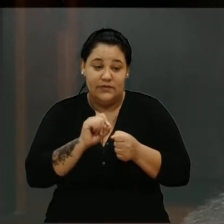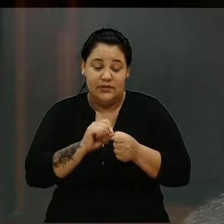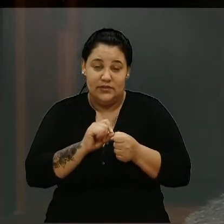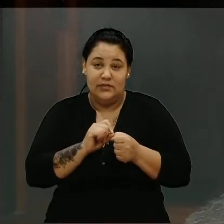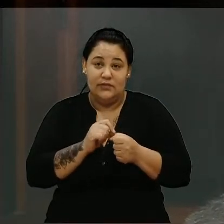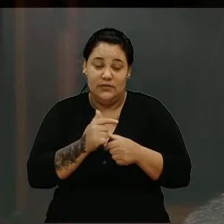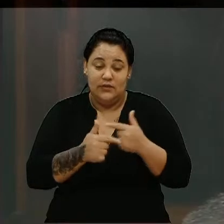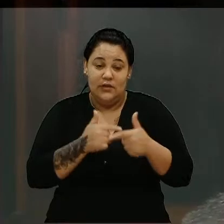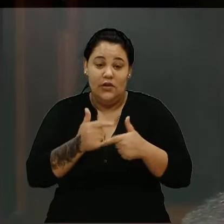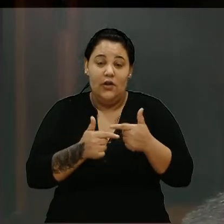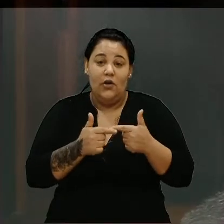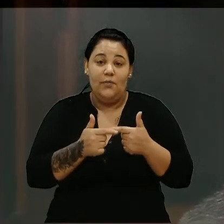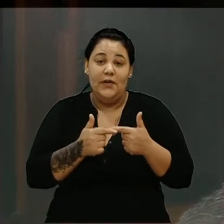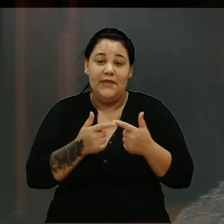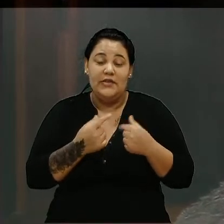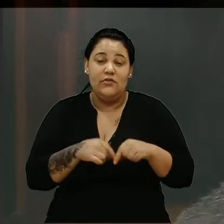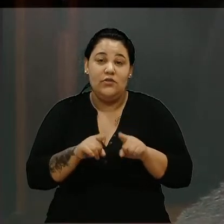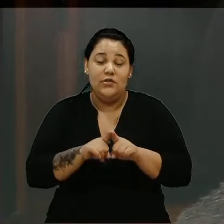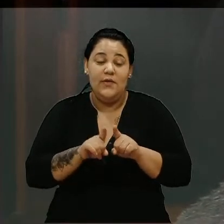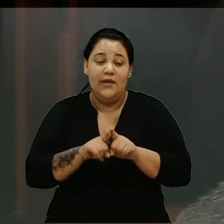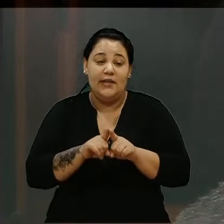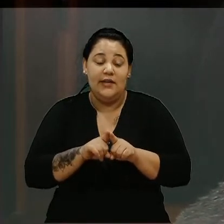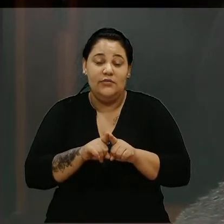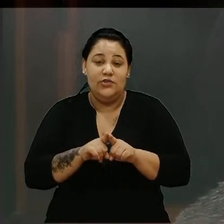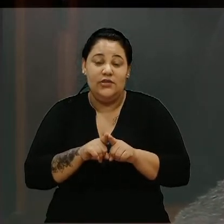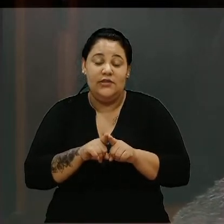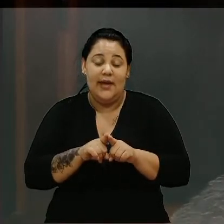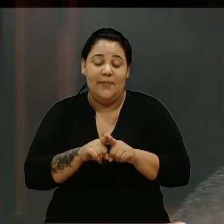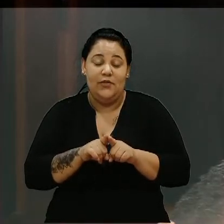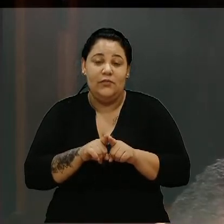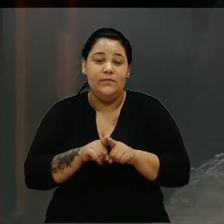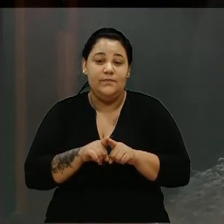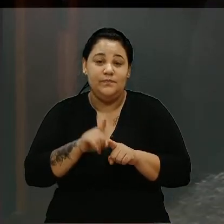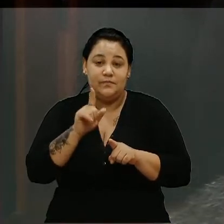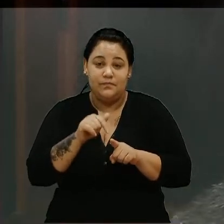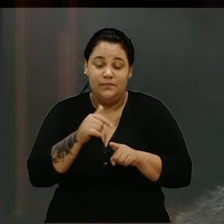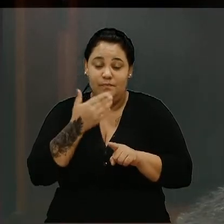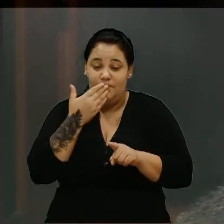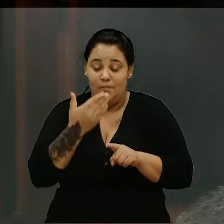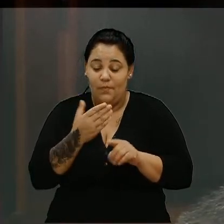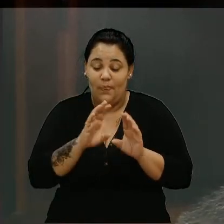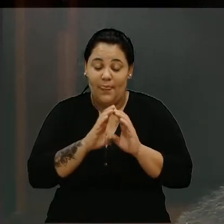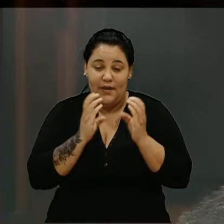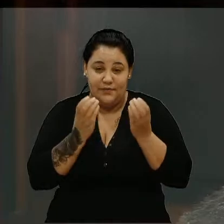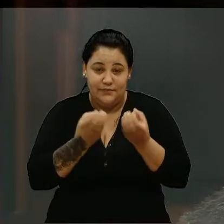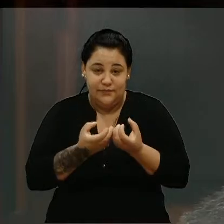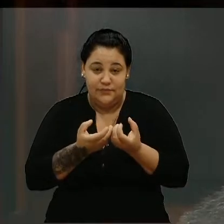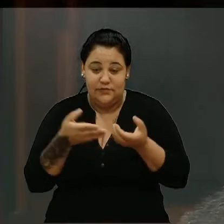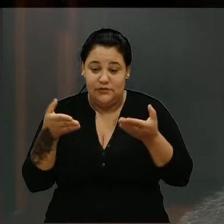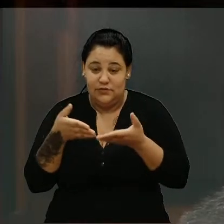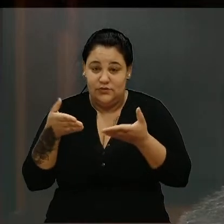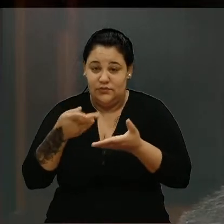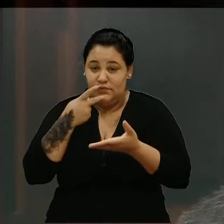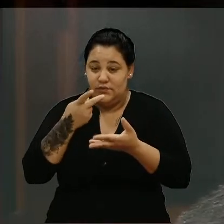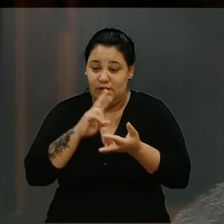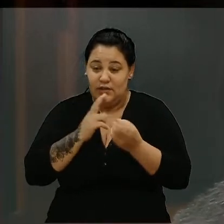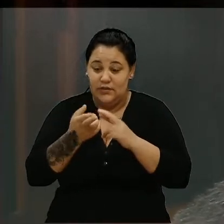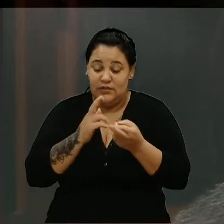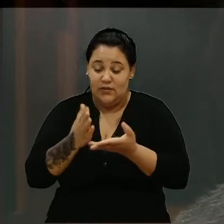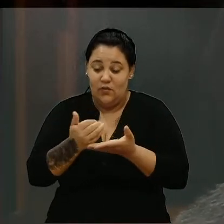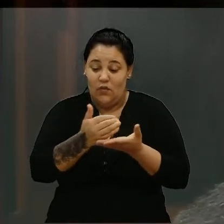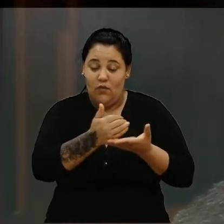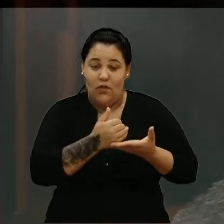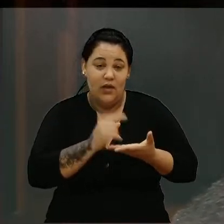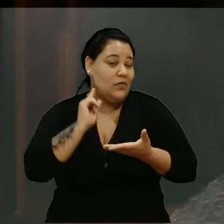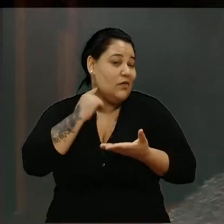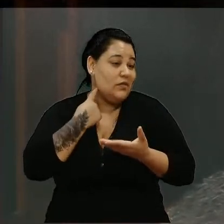porque, muitas vezes, o nosso gabinete mesmo, né, chegam solicitações da comunidade e hoje essa questão da coleta dos resíduos é algo que demanda